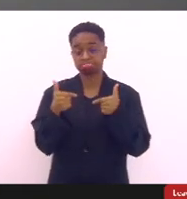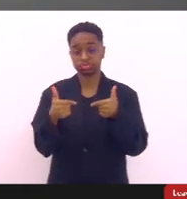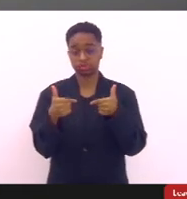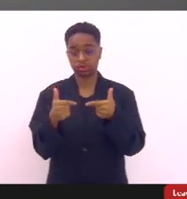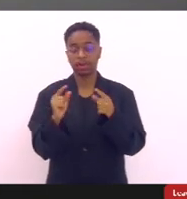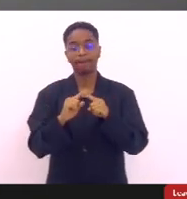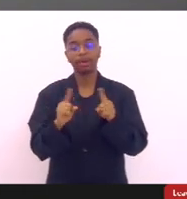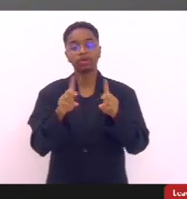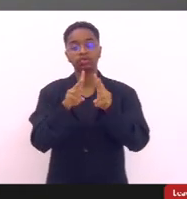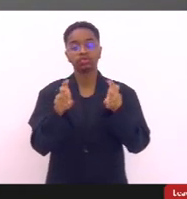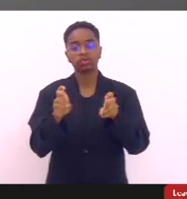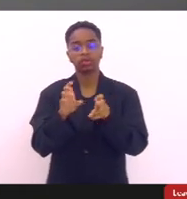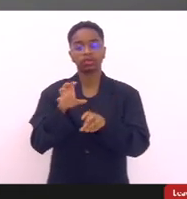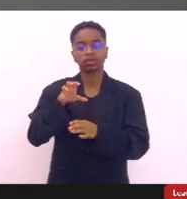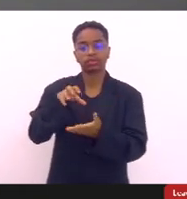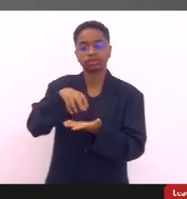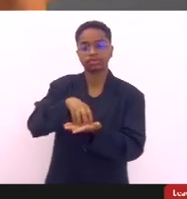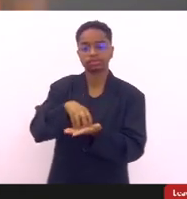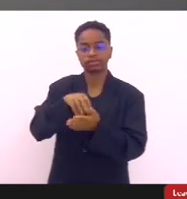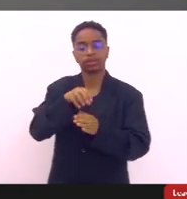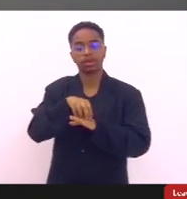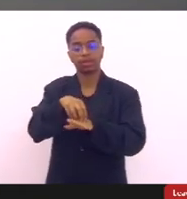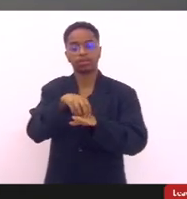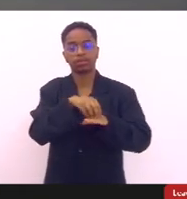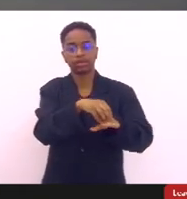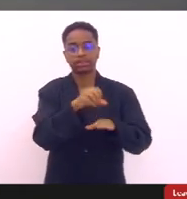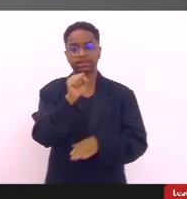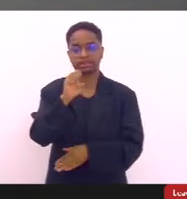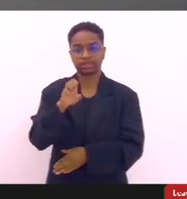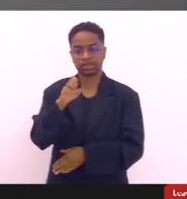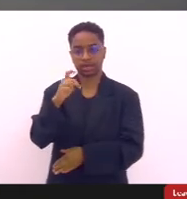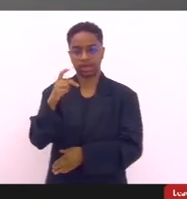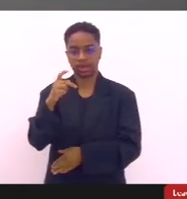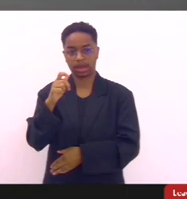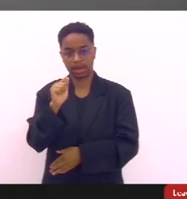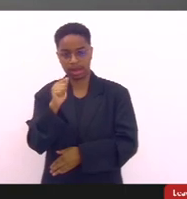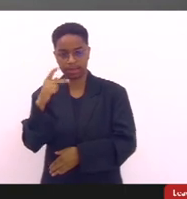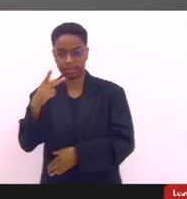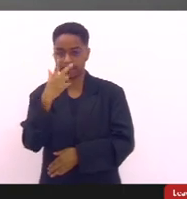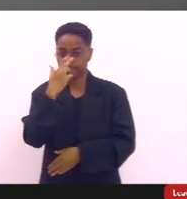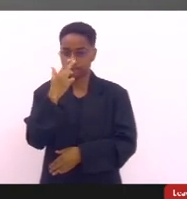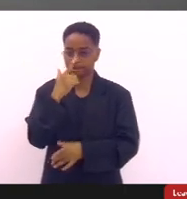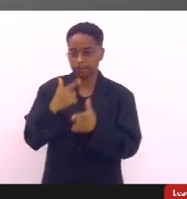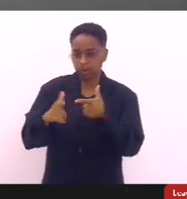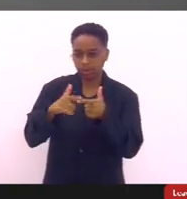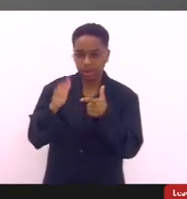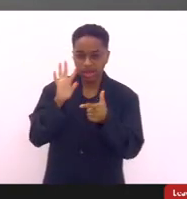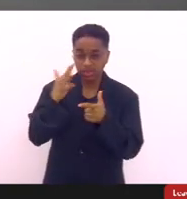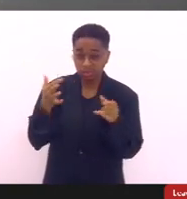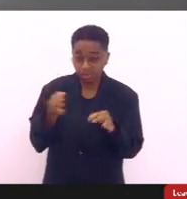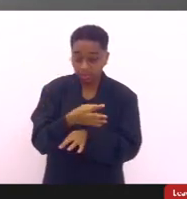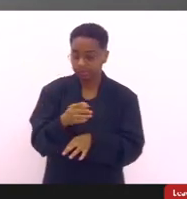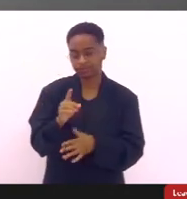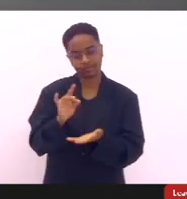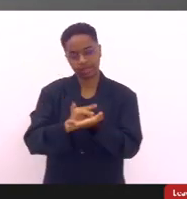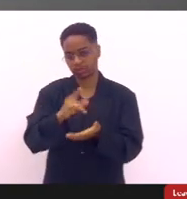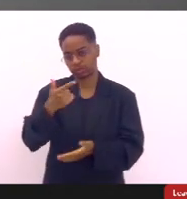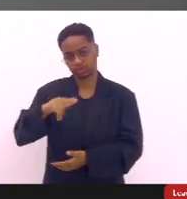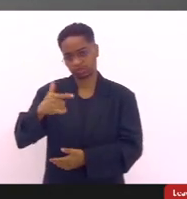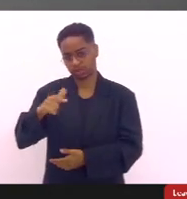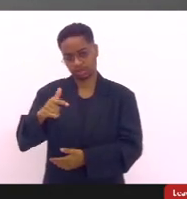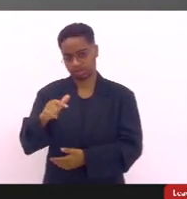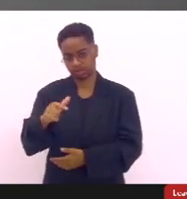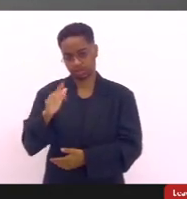em relação à unidade móvel da SEAP, que está sendo considerada como um problema resolvido, ele não está resolvido, esse